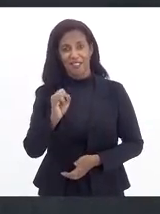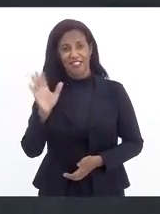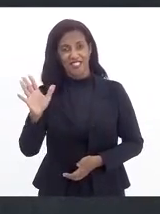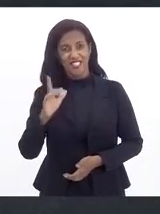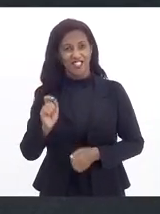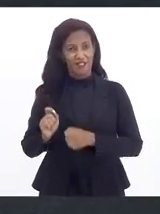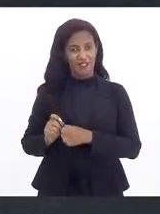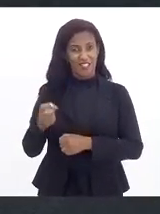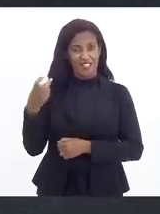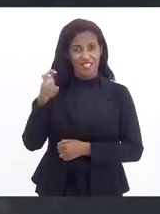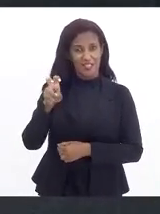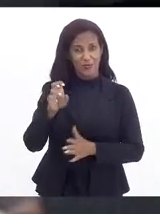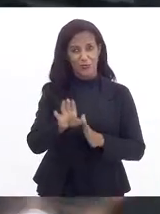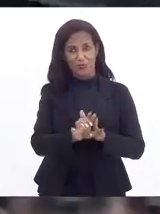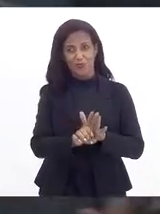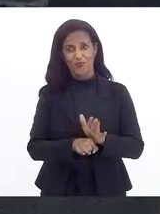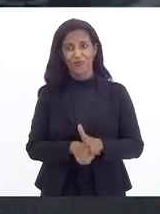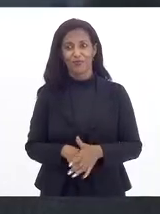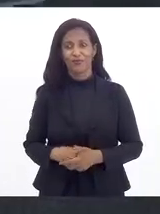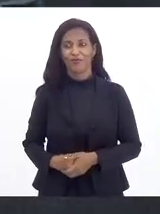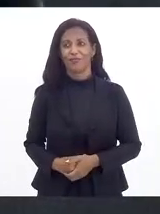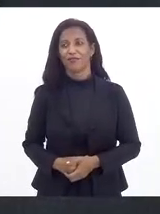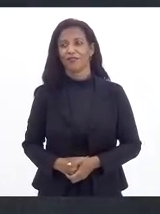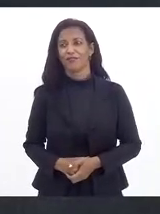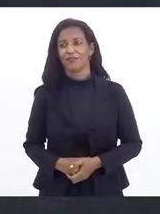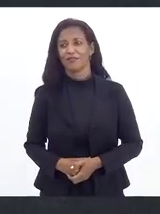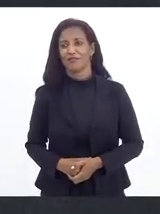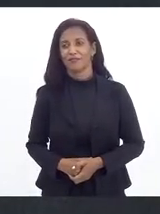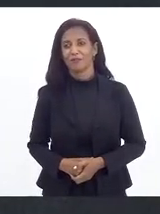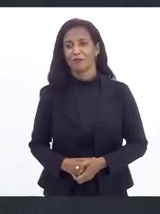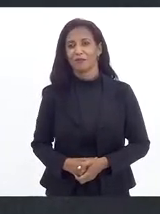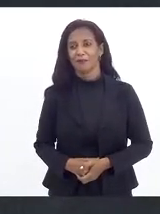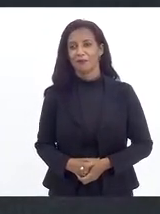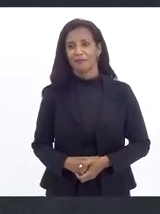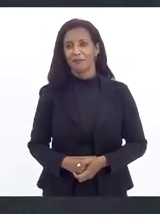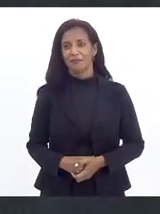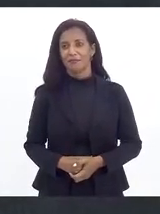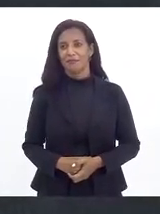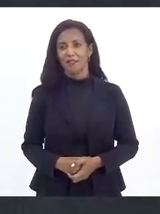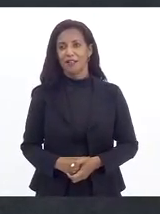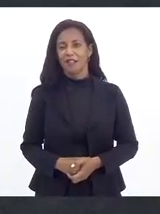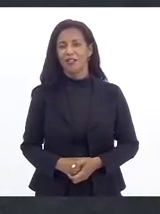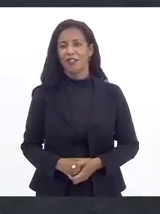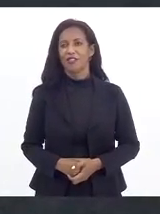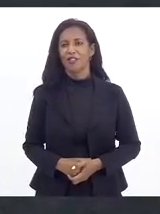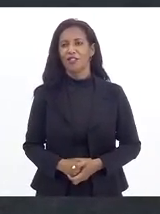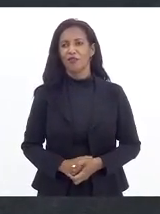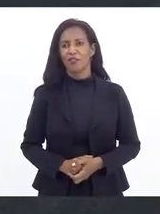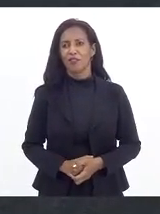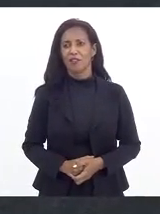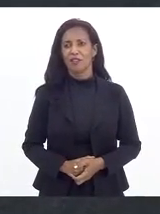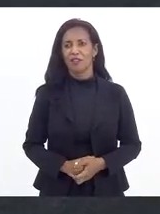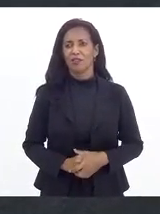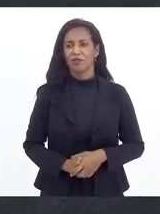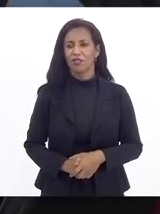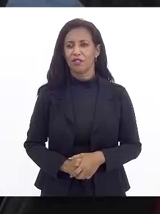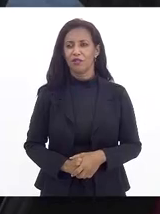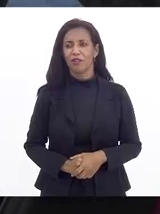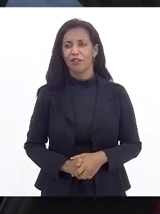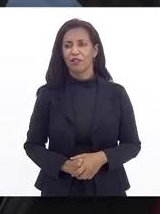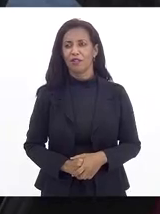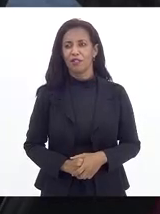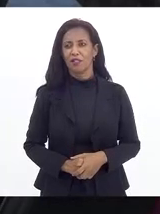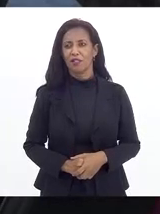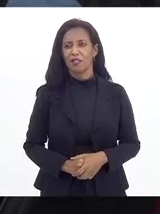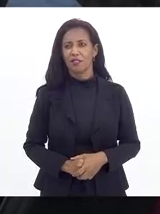5 emendas... E se